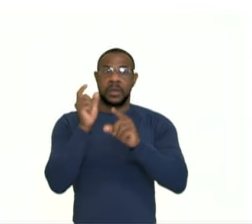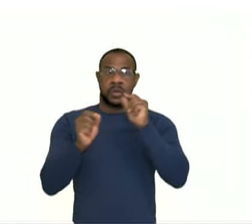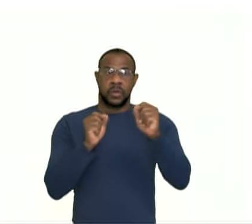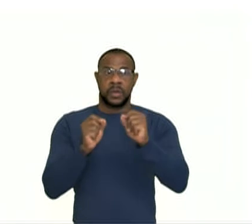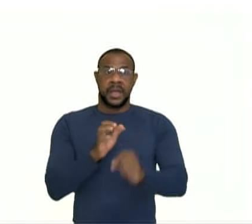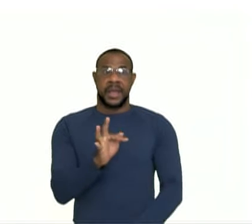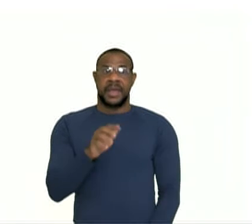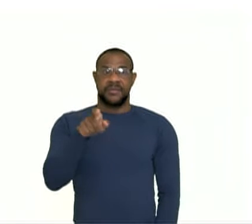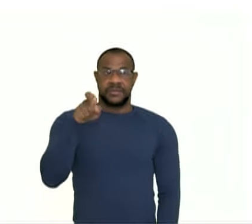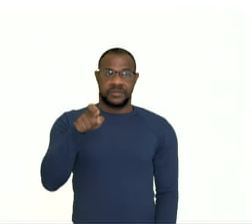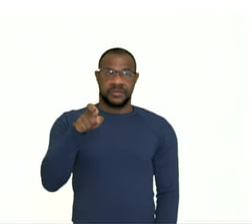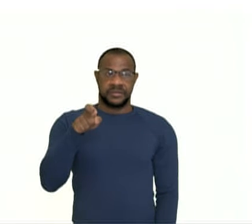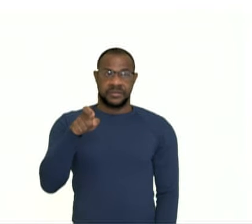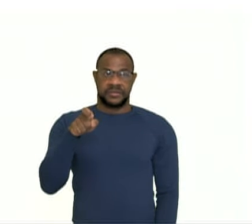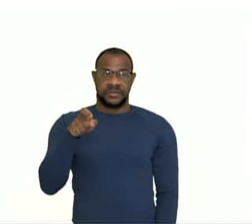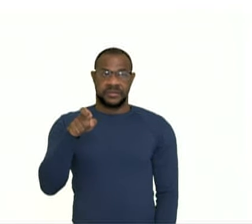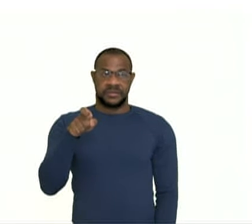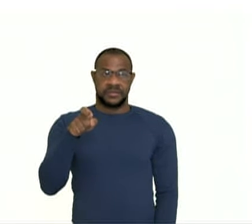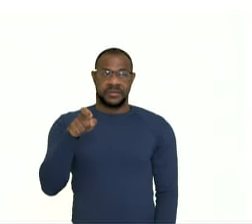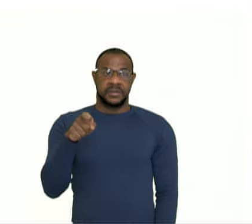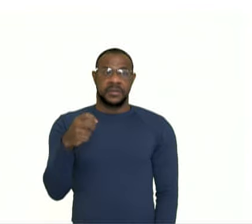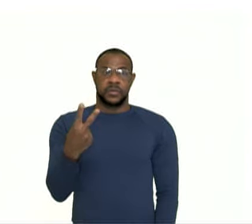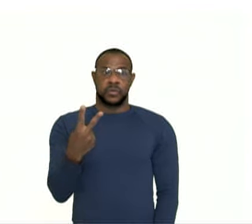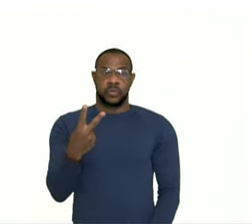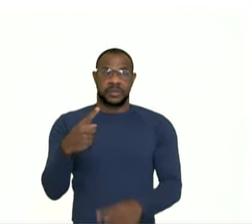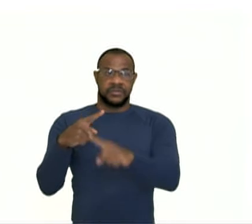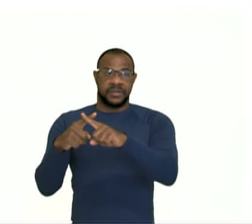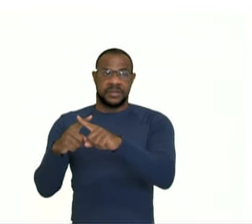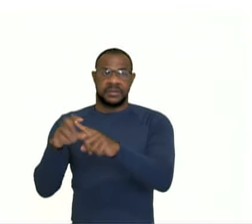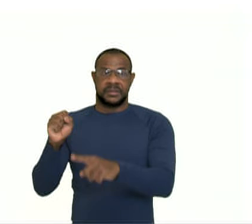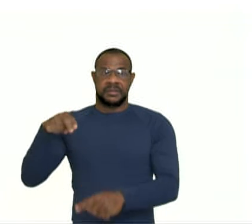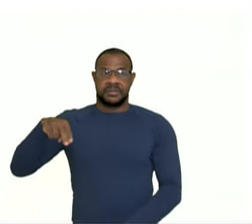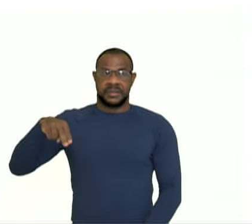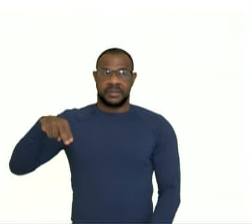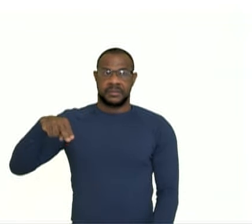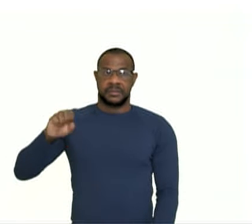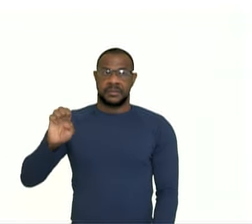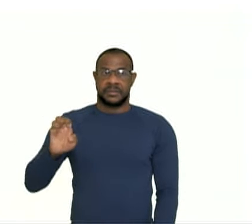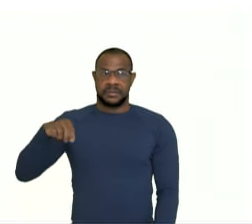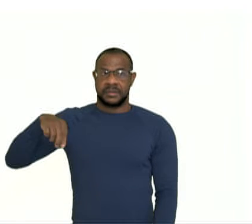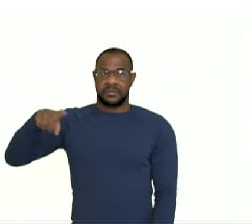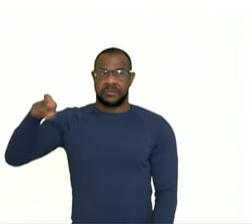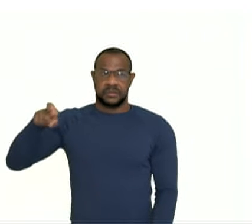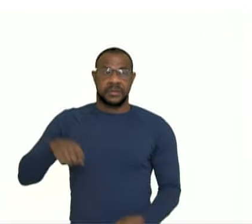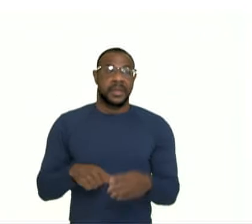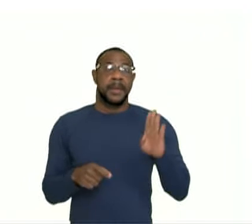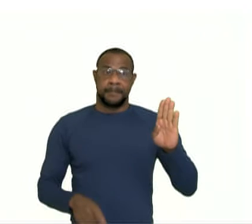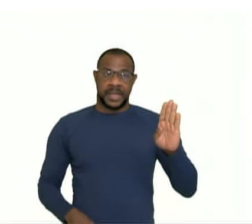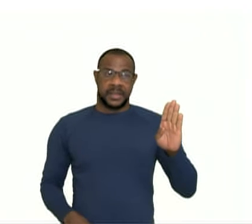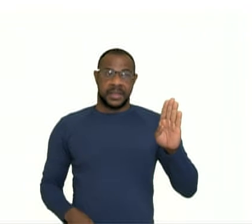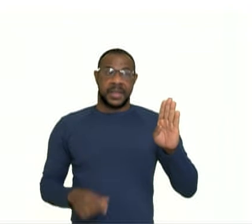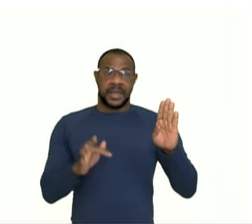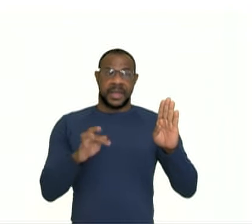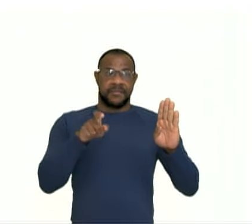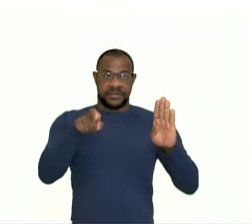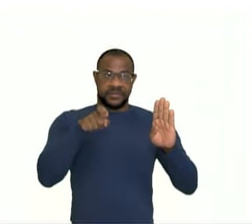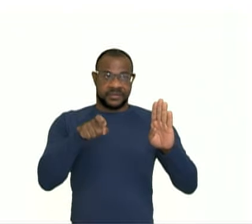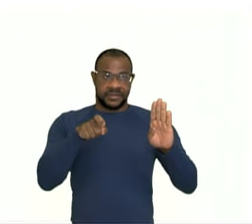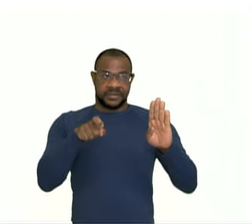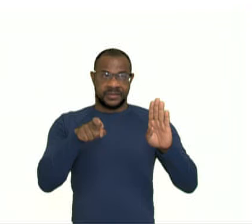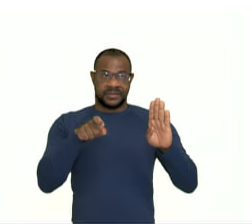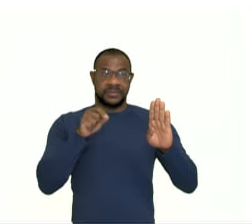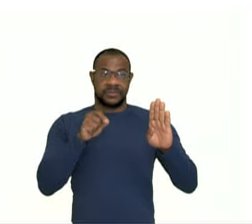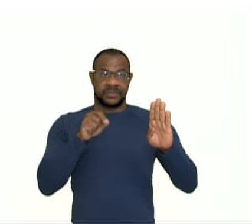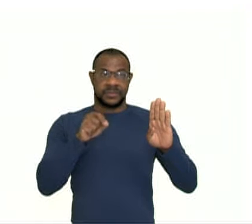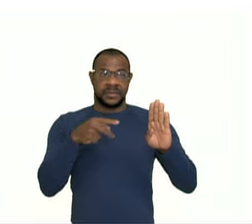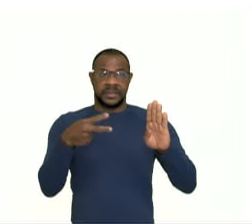f de x igual a 2 vezes o seno de x. E para a letra B, eu quero que você faça f de x igual a